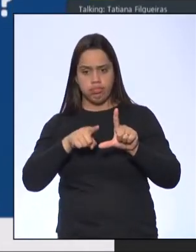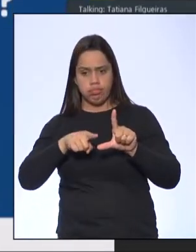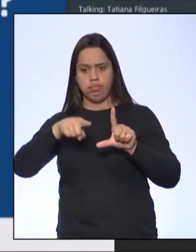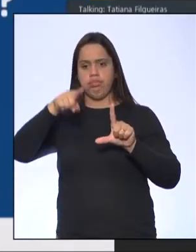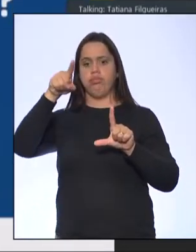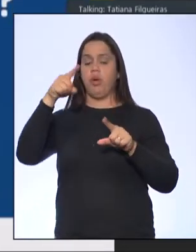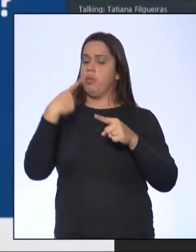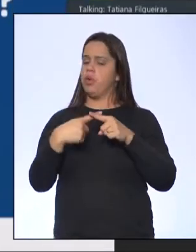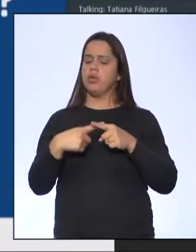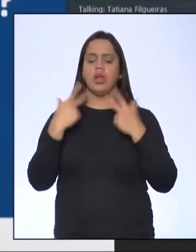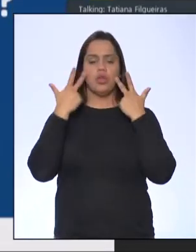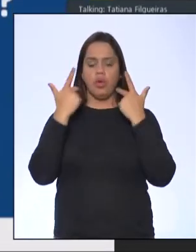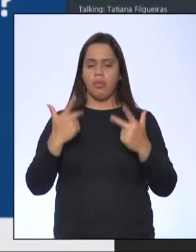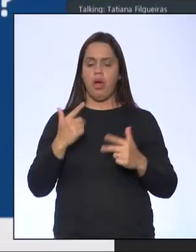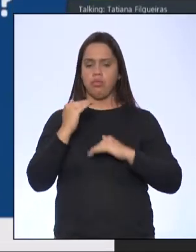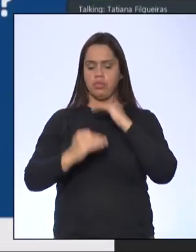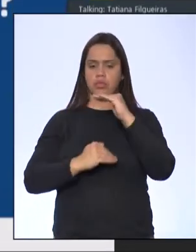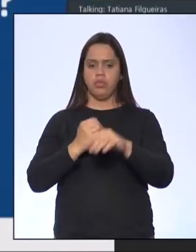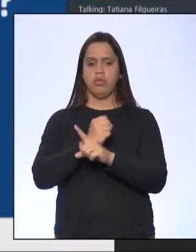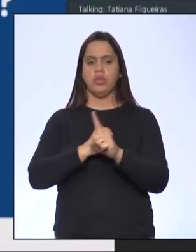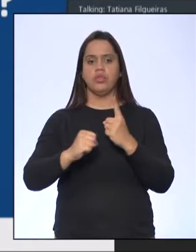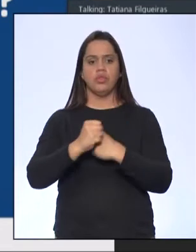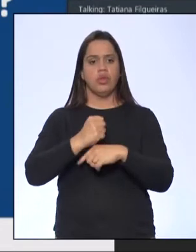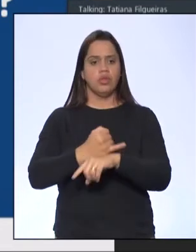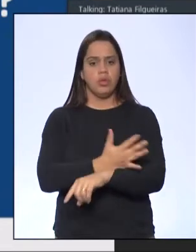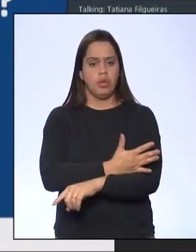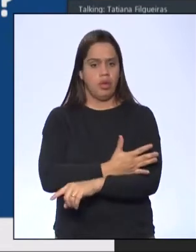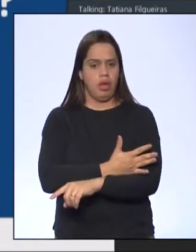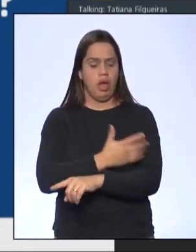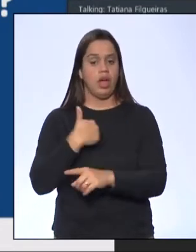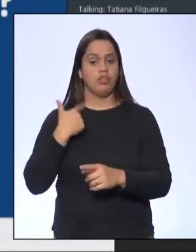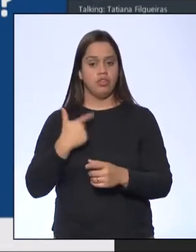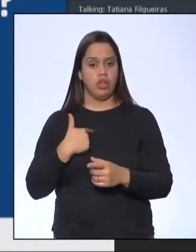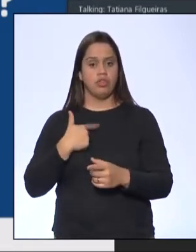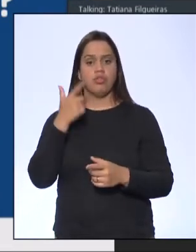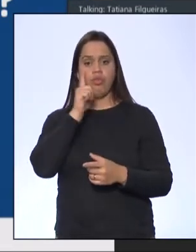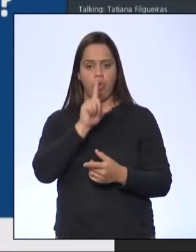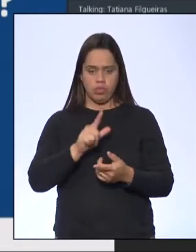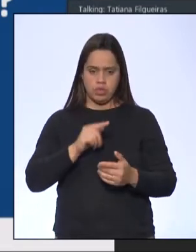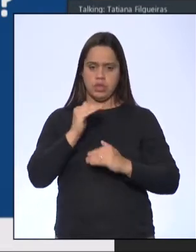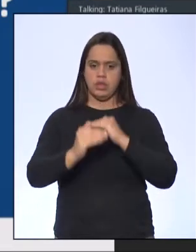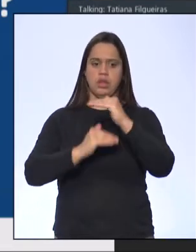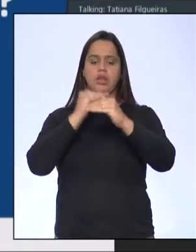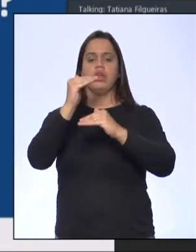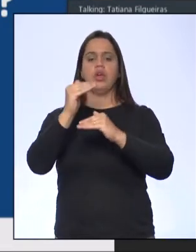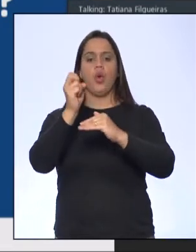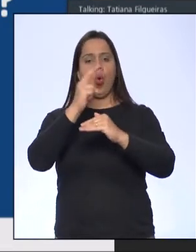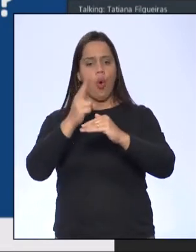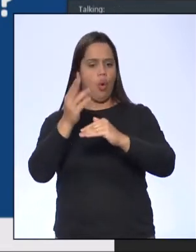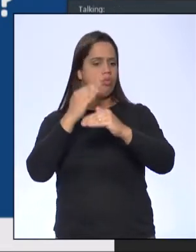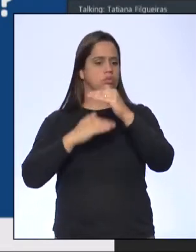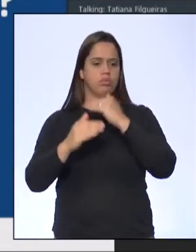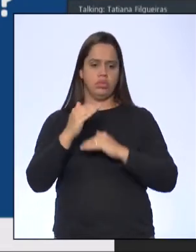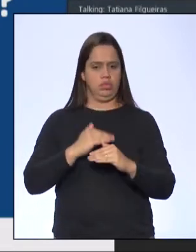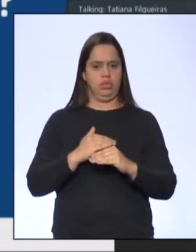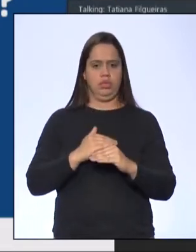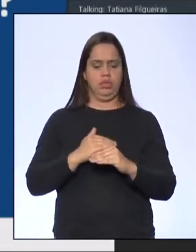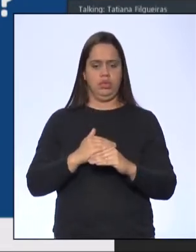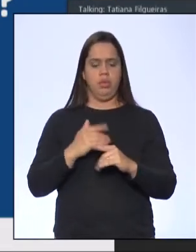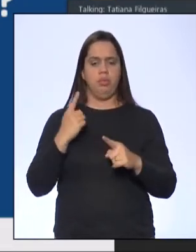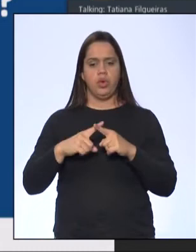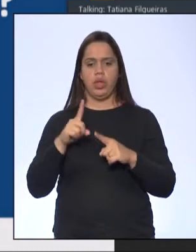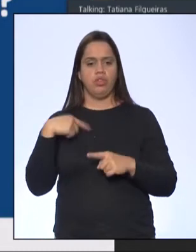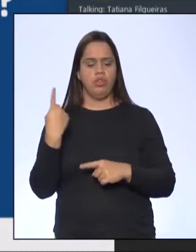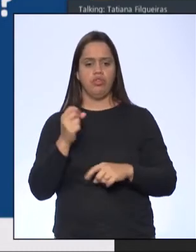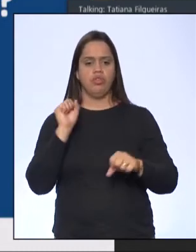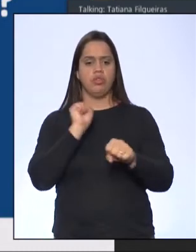no desenvolvimento socioemocional a gente às vezes andar para frente, às vezes andar para trás. A gente não espera que ninguém volte para